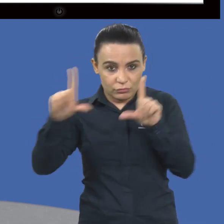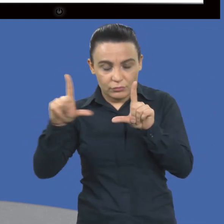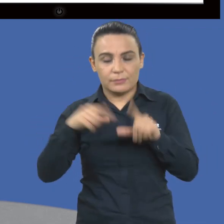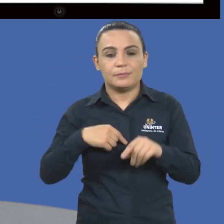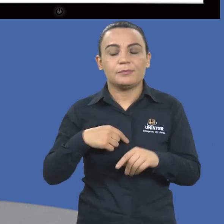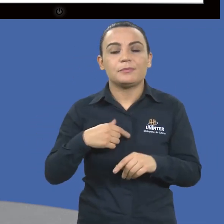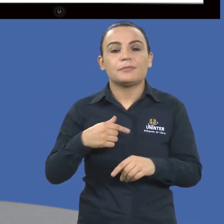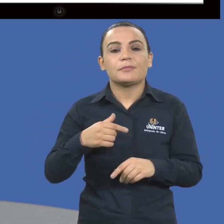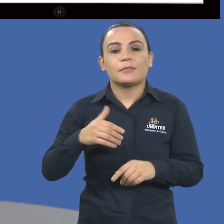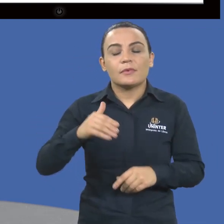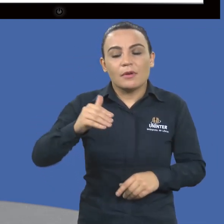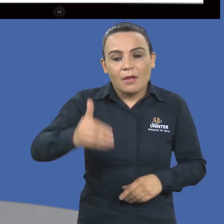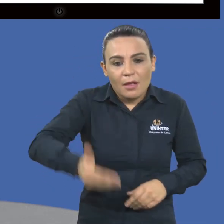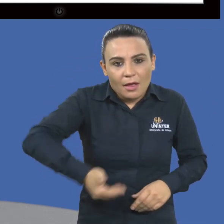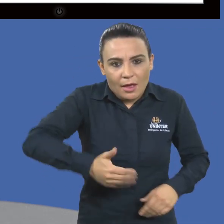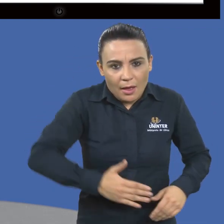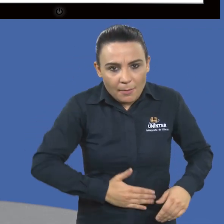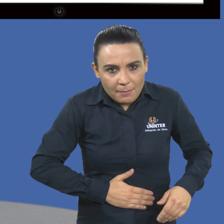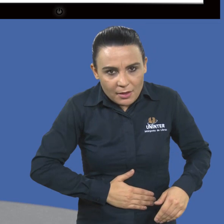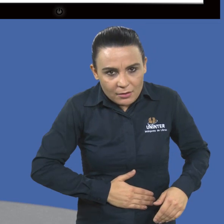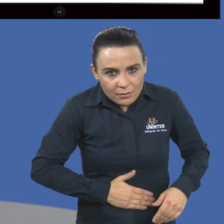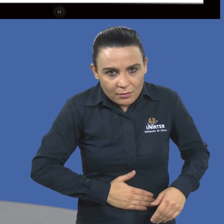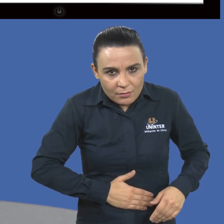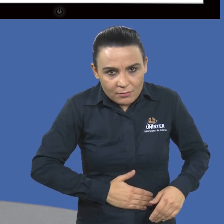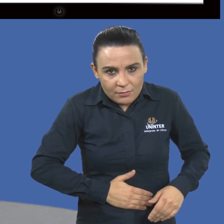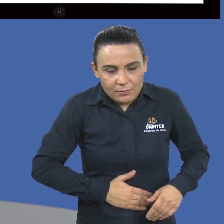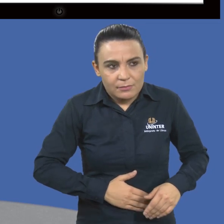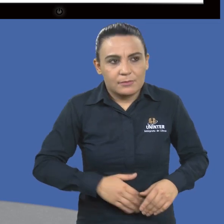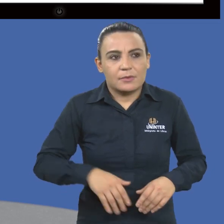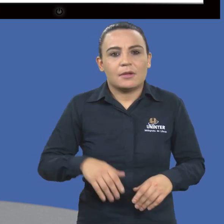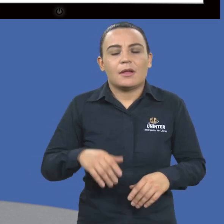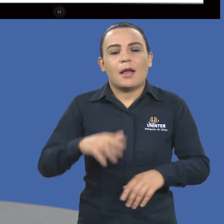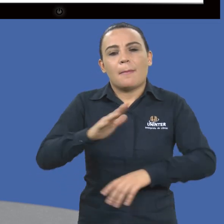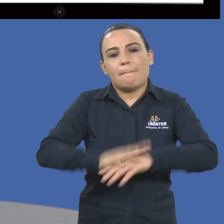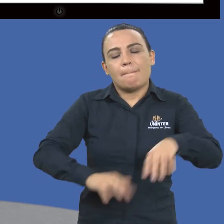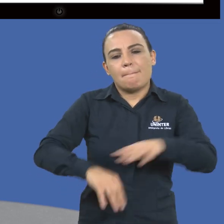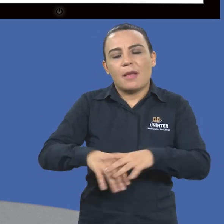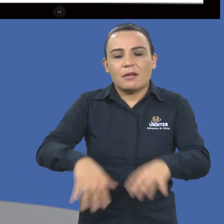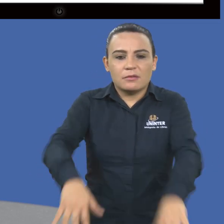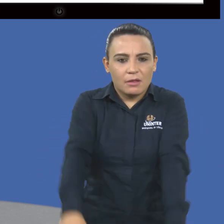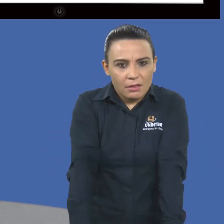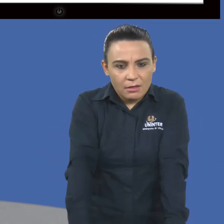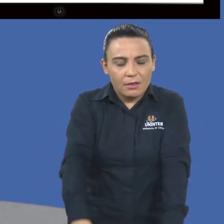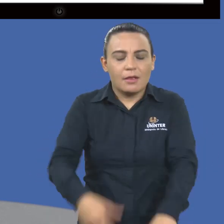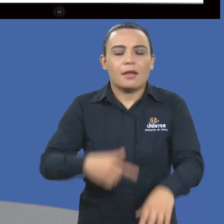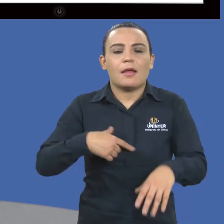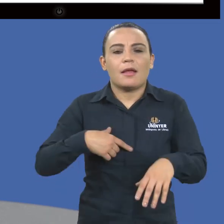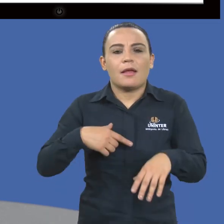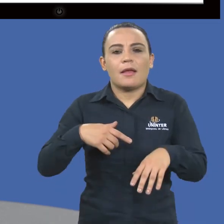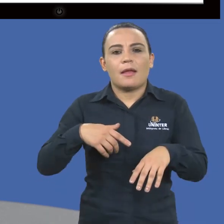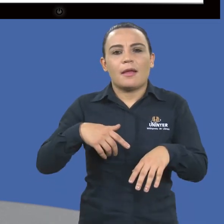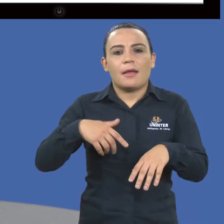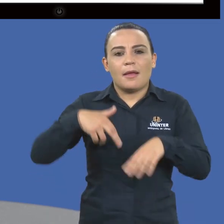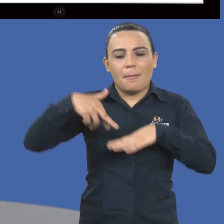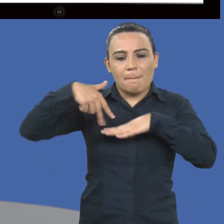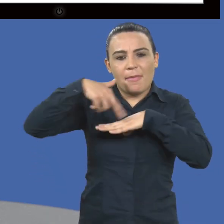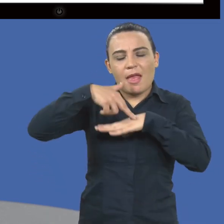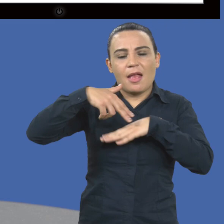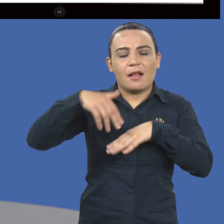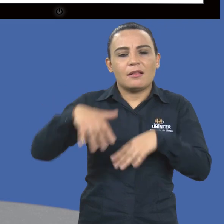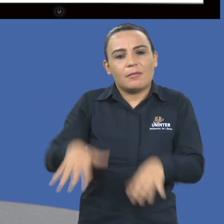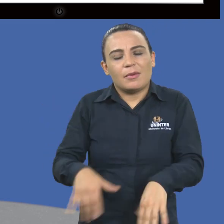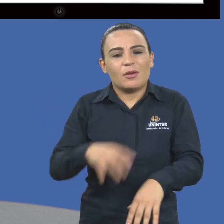nenê, né, pelo abdômen e vocês vejam que as pernas estão caídas, os braços estão caídos, a cabecinha